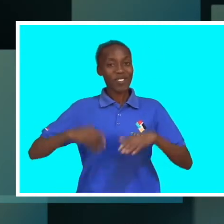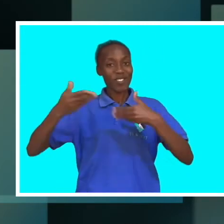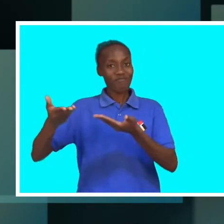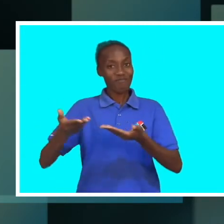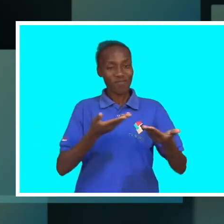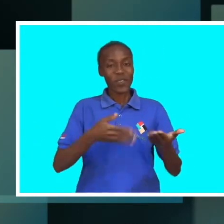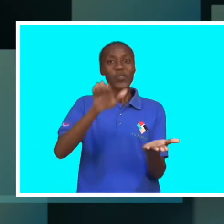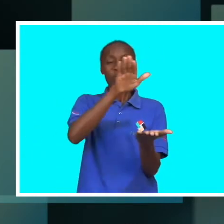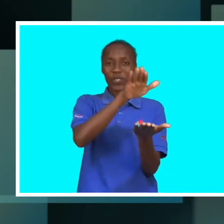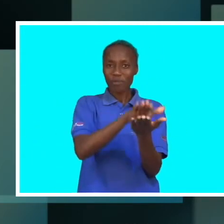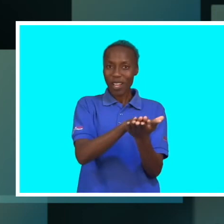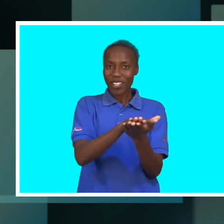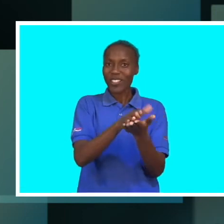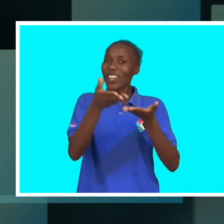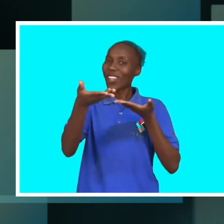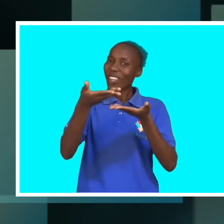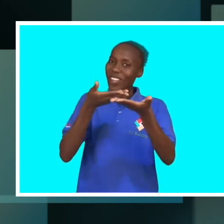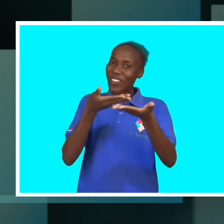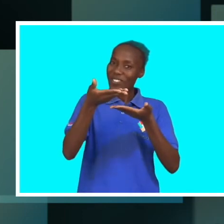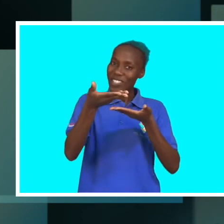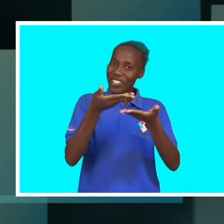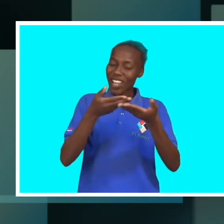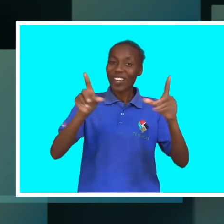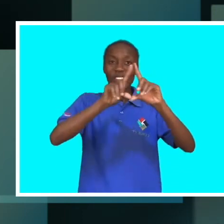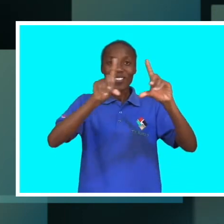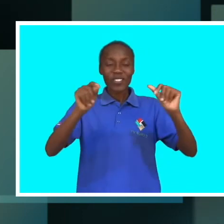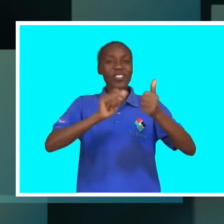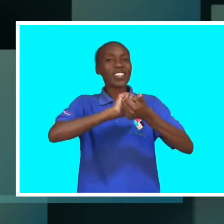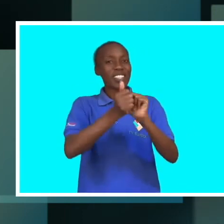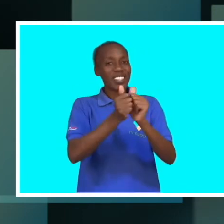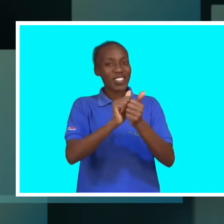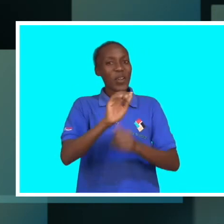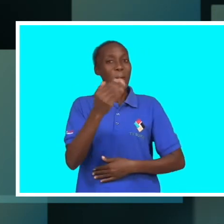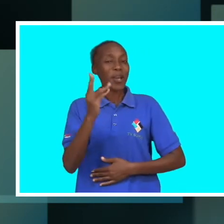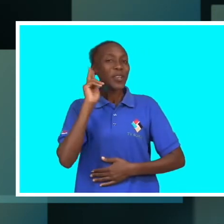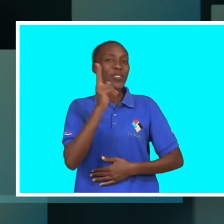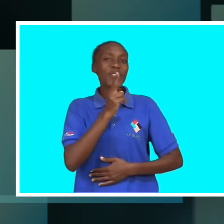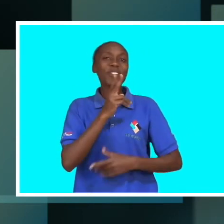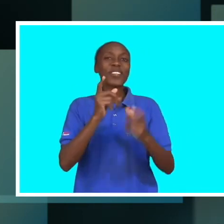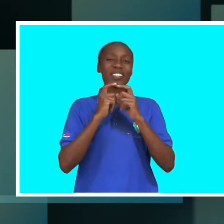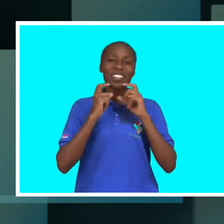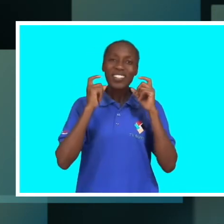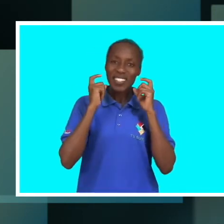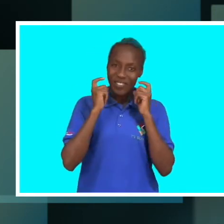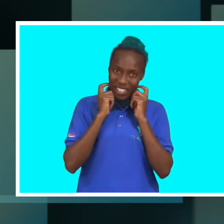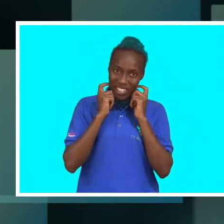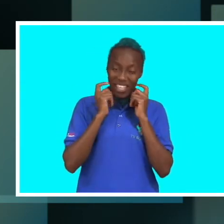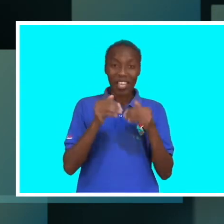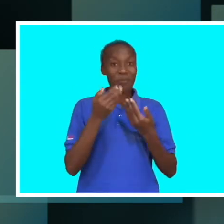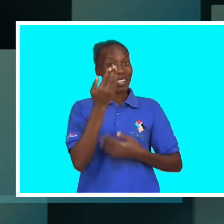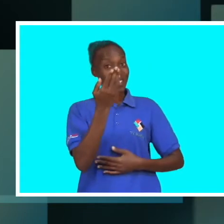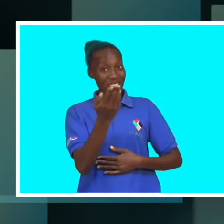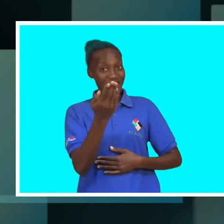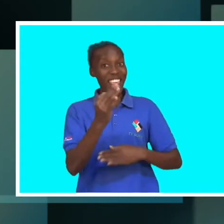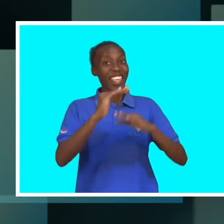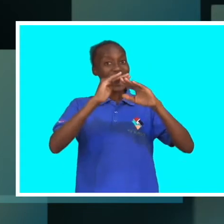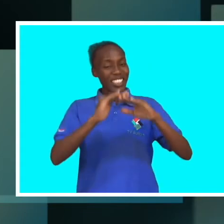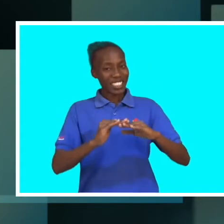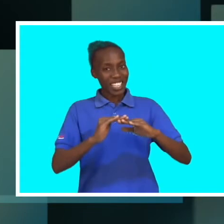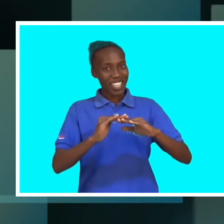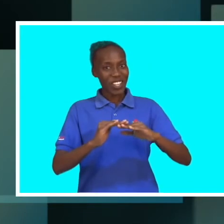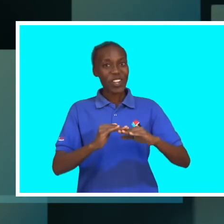por ter nos cedido esse espaço e trocar algumas expressões sobre o desporto para surdos em Moçambique. Para si, que